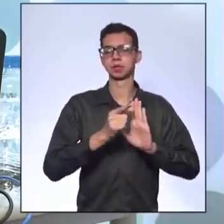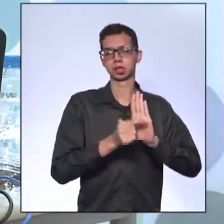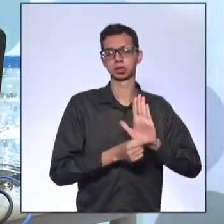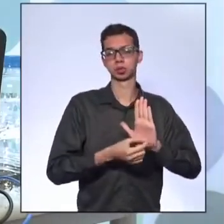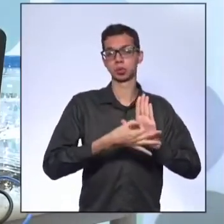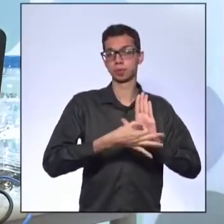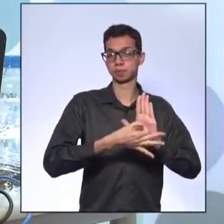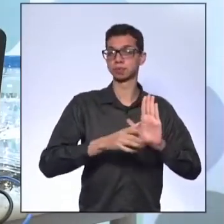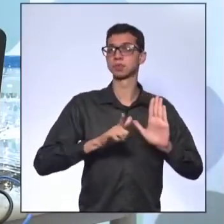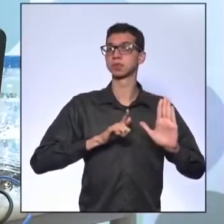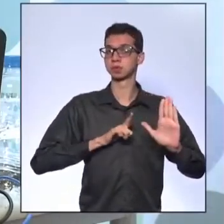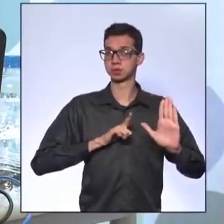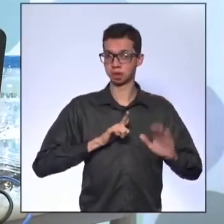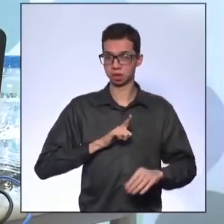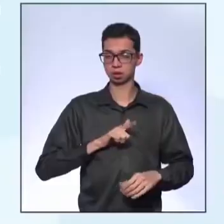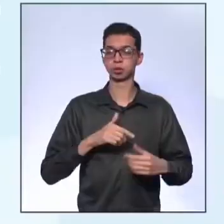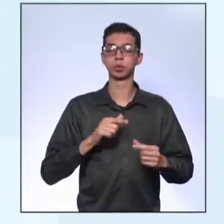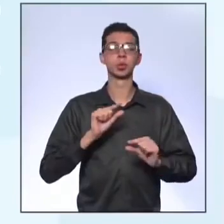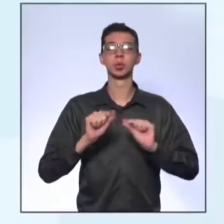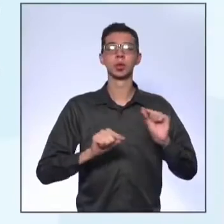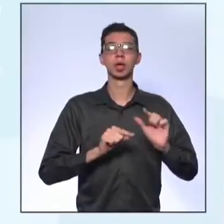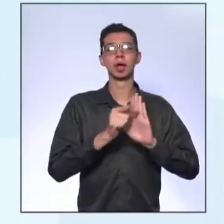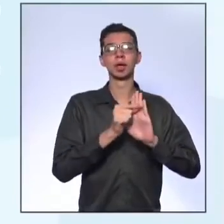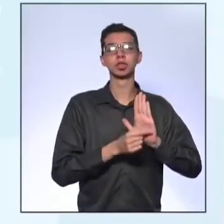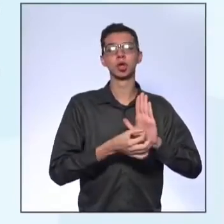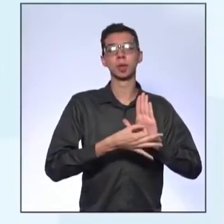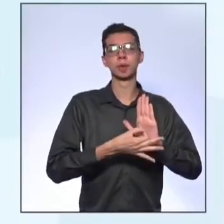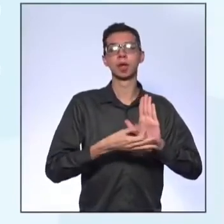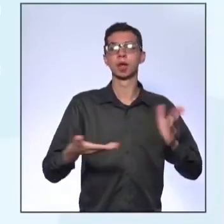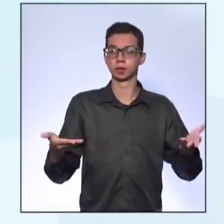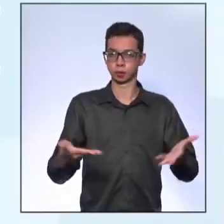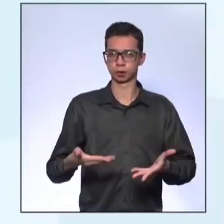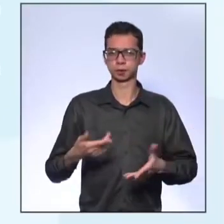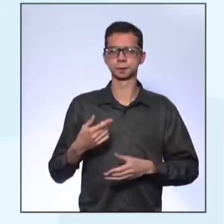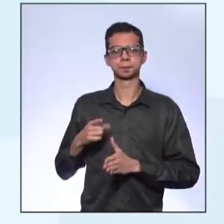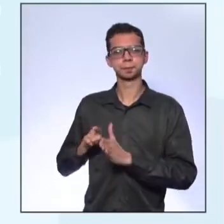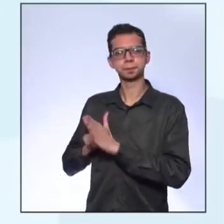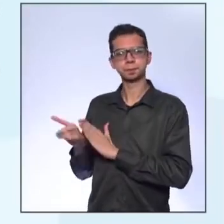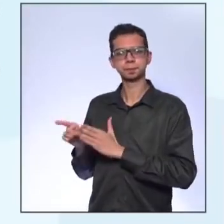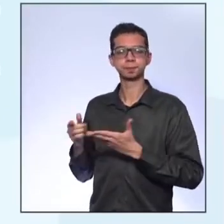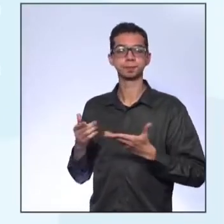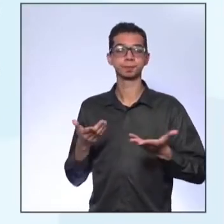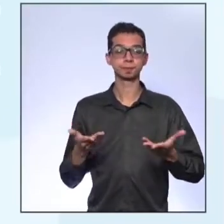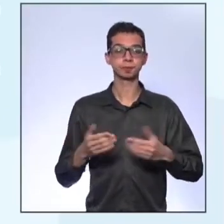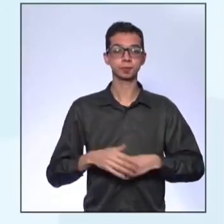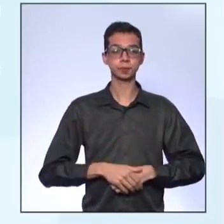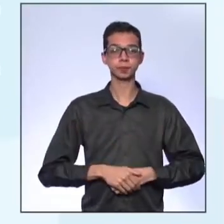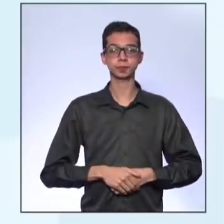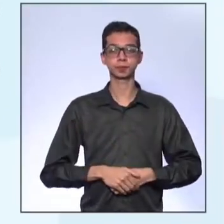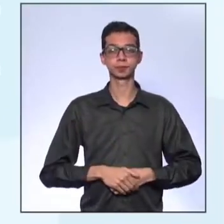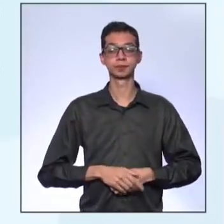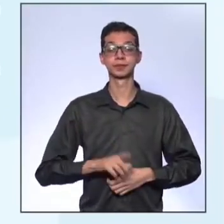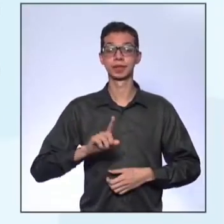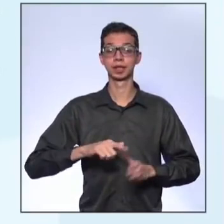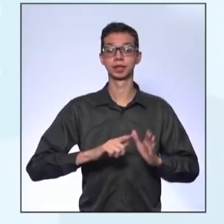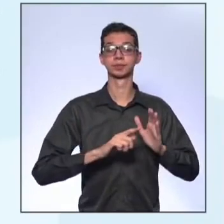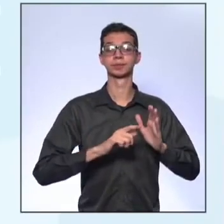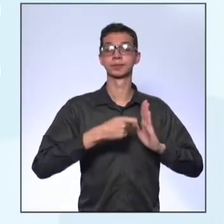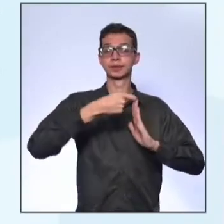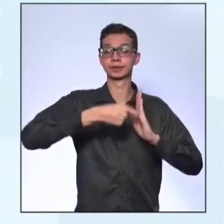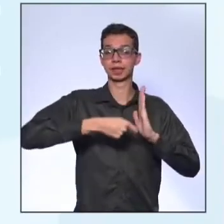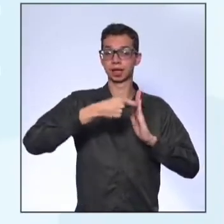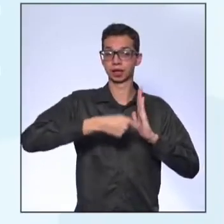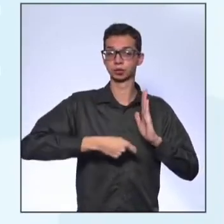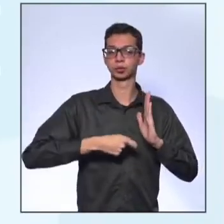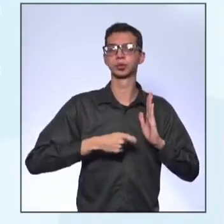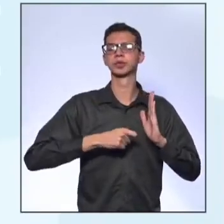O artigo de opinião é uma produção textual em que a argumentação é o principal recurso utilizado nos